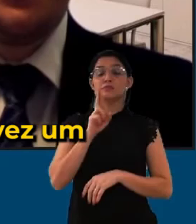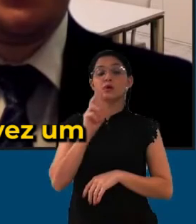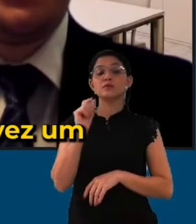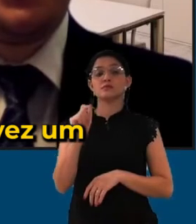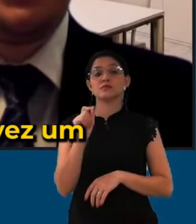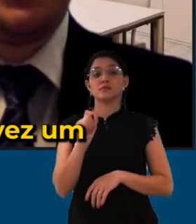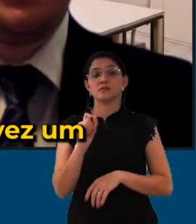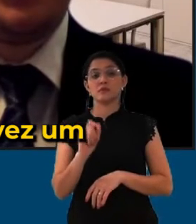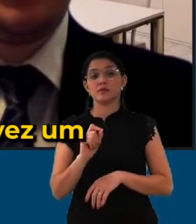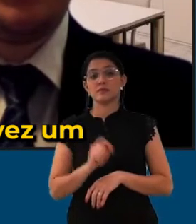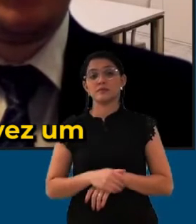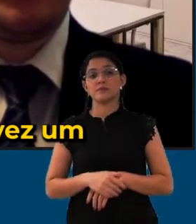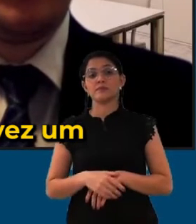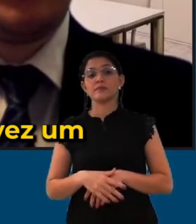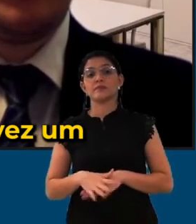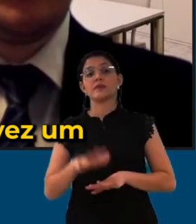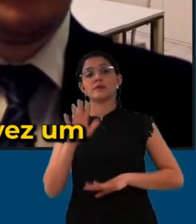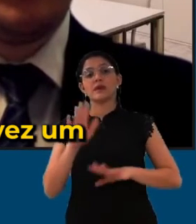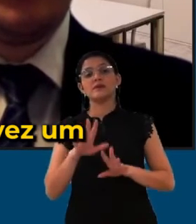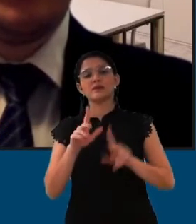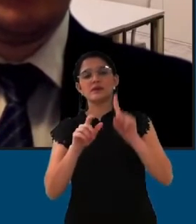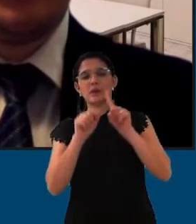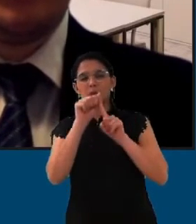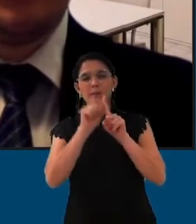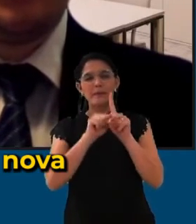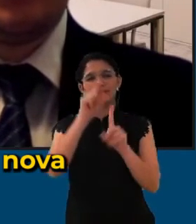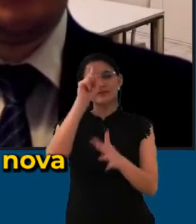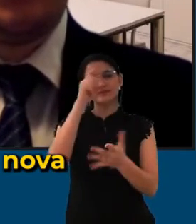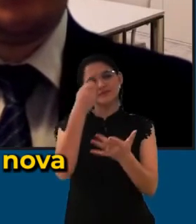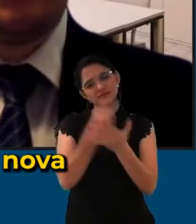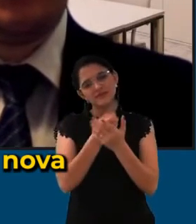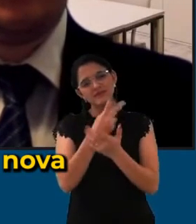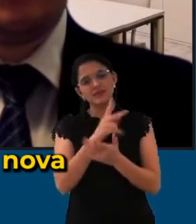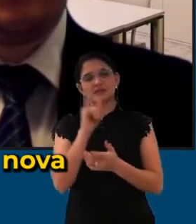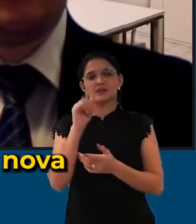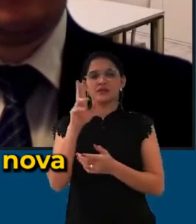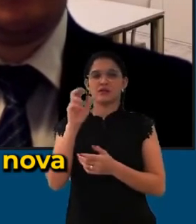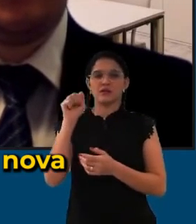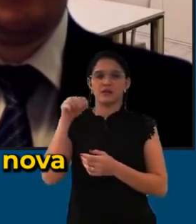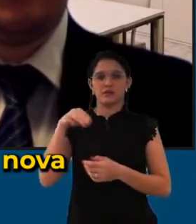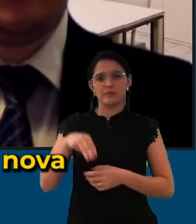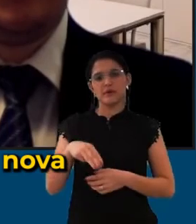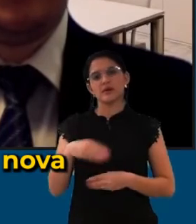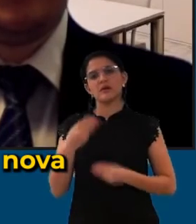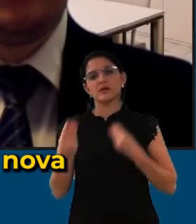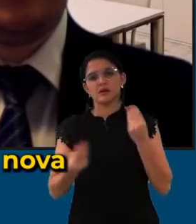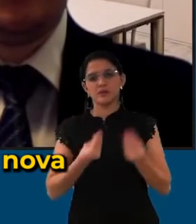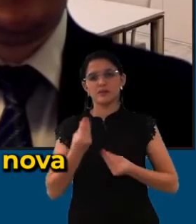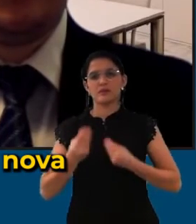meses, talvez um mês para o IBRAM decidir isso daí, né? Então a gente já